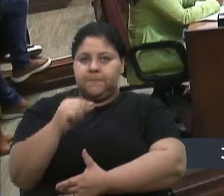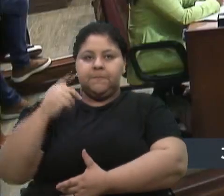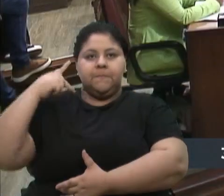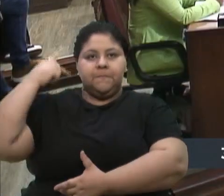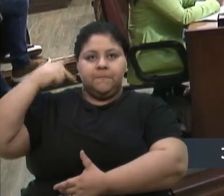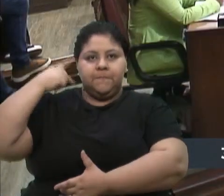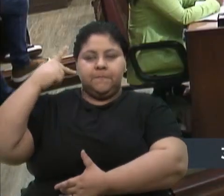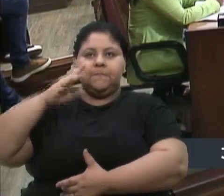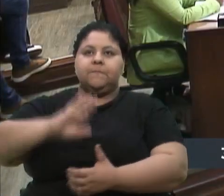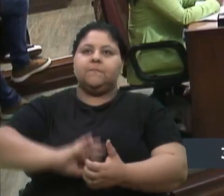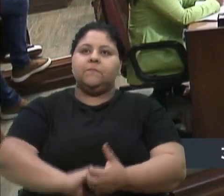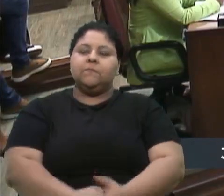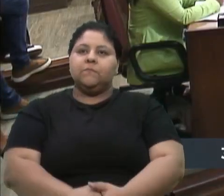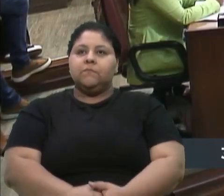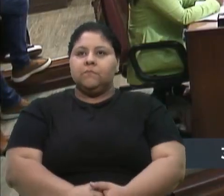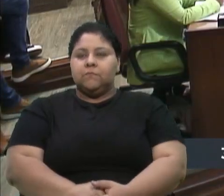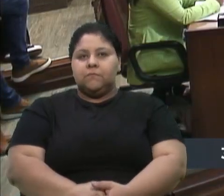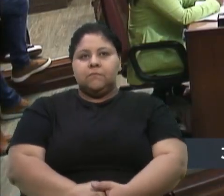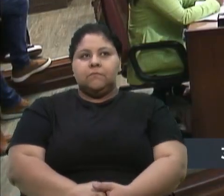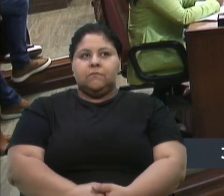palavra, presidente.